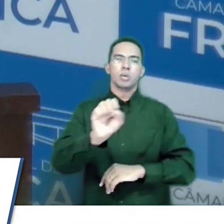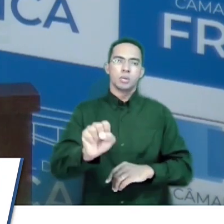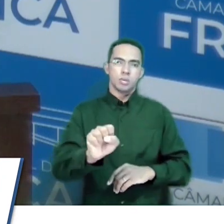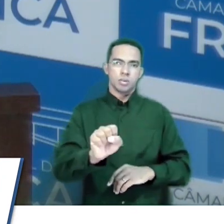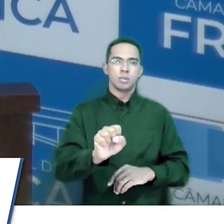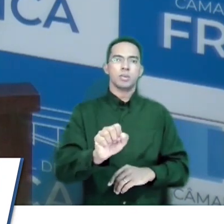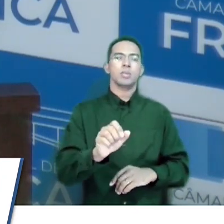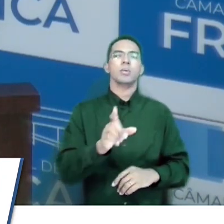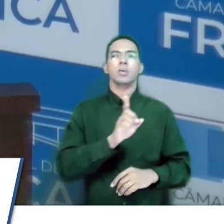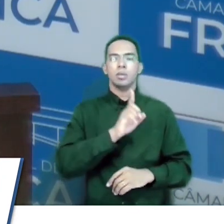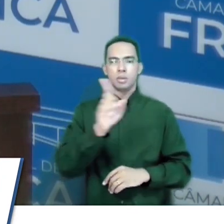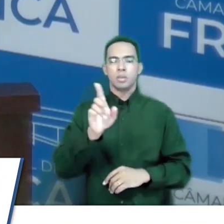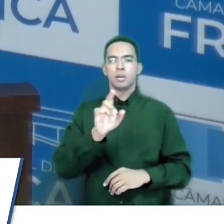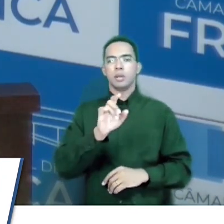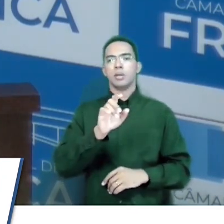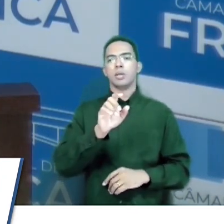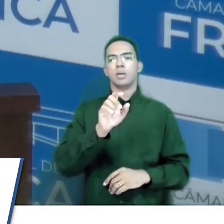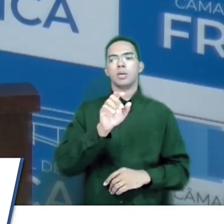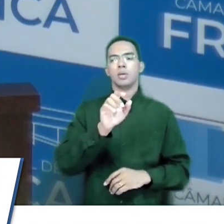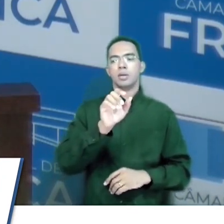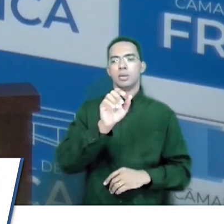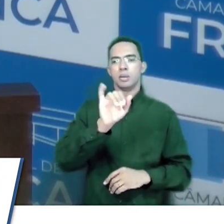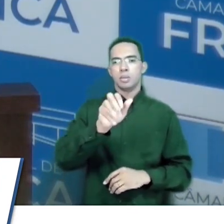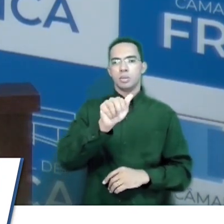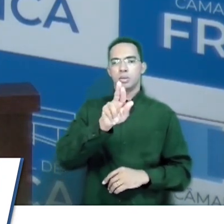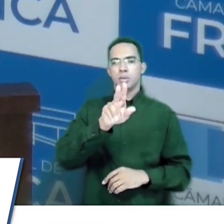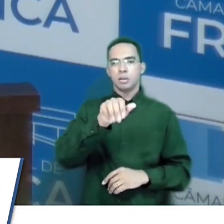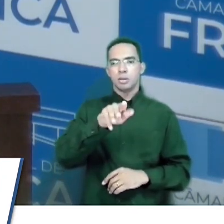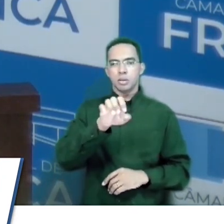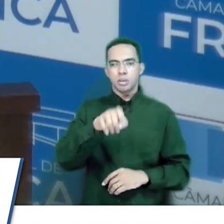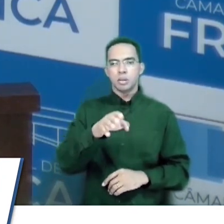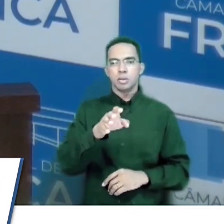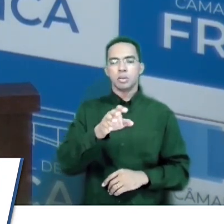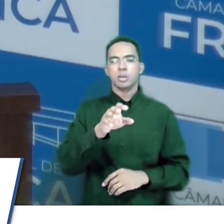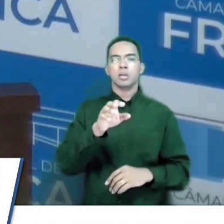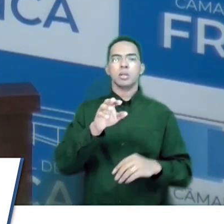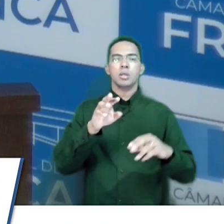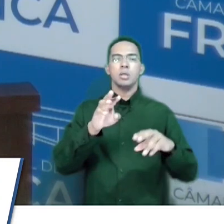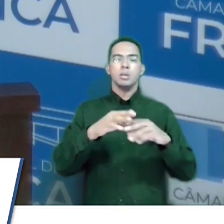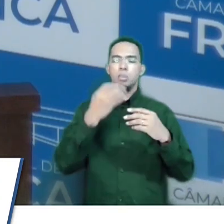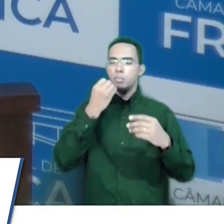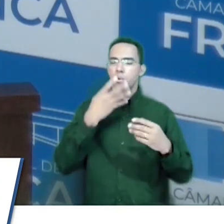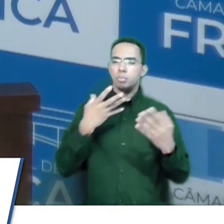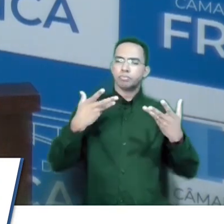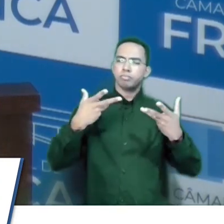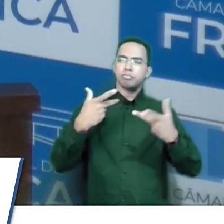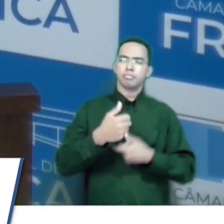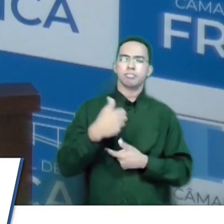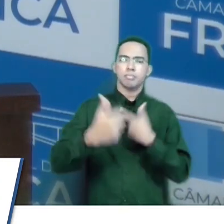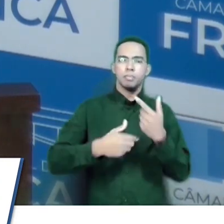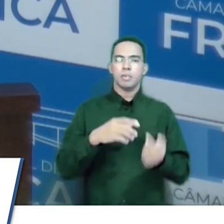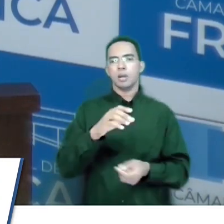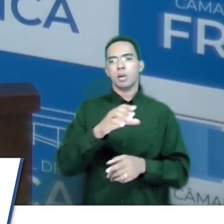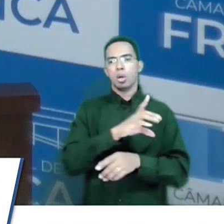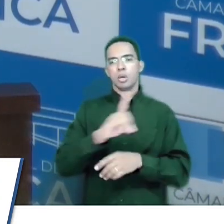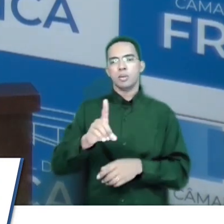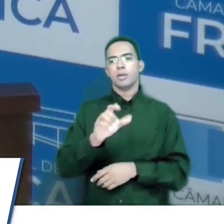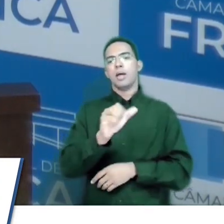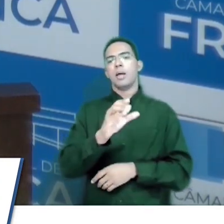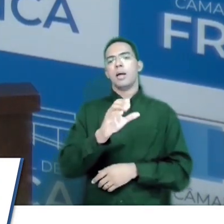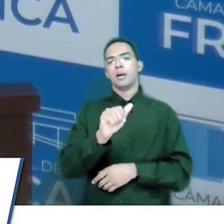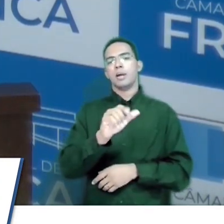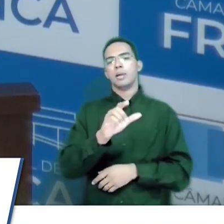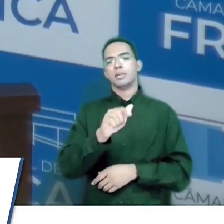do Jardim La Rosa. Até quero parabenizar aqui o ótimo trabalho que a coordenadora de lá, Cacilda, faz, uma pessoa